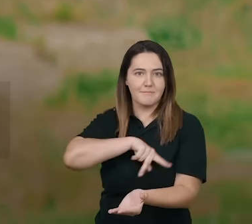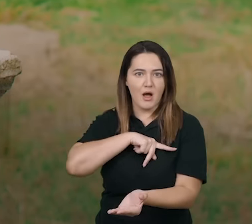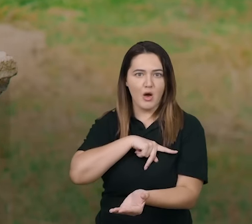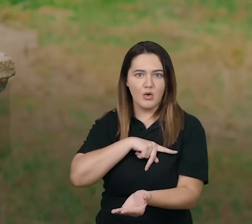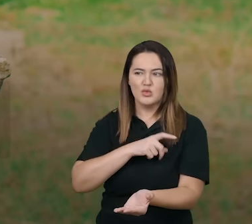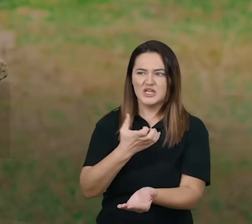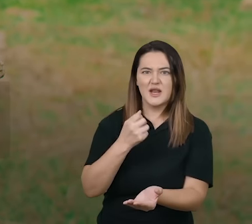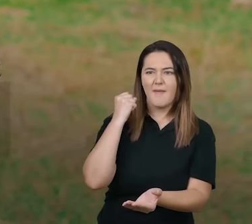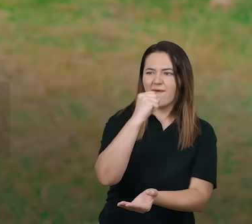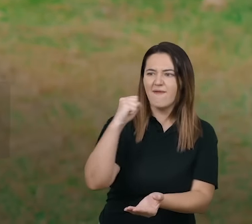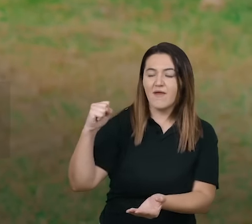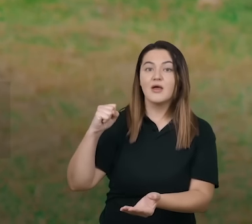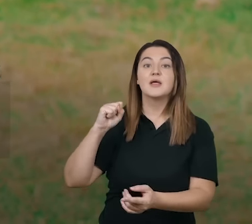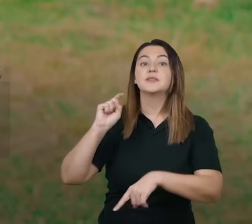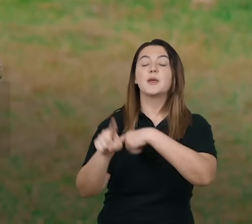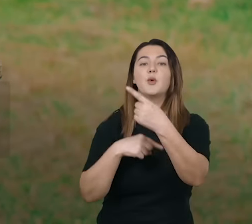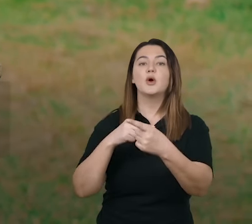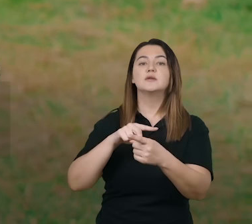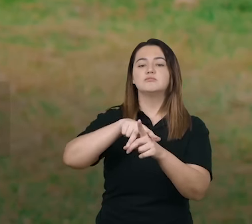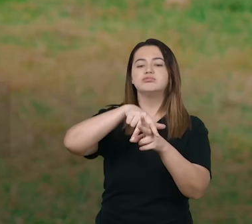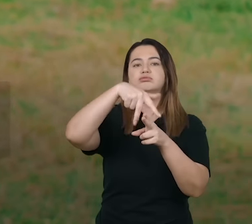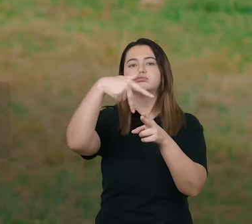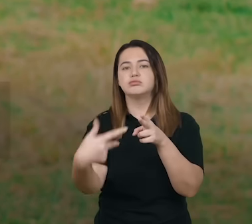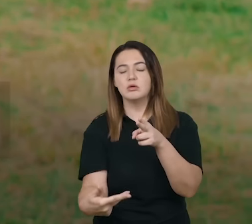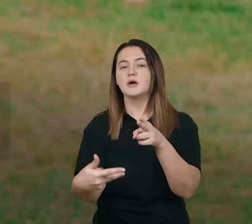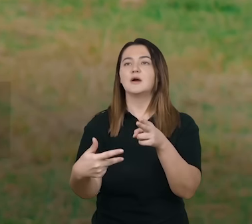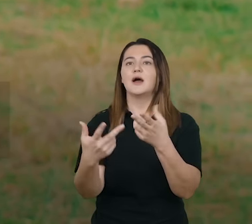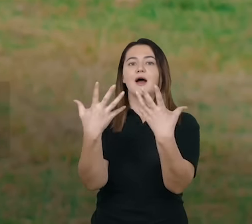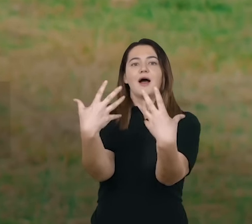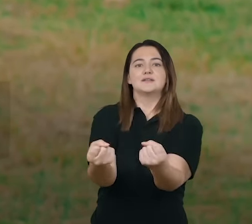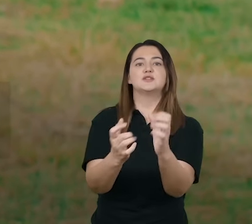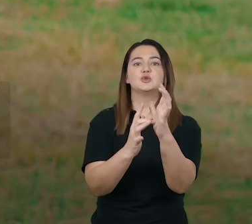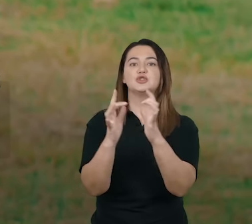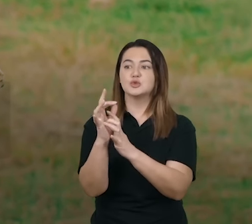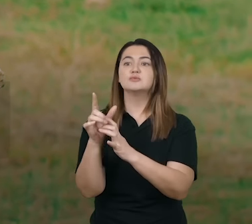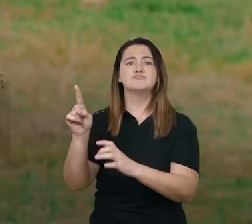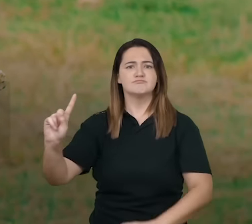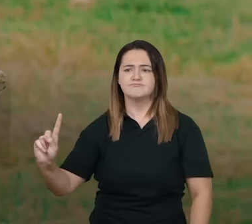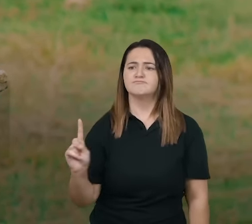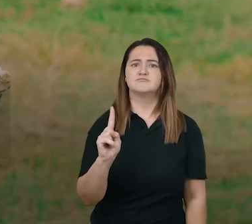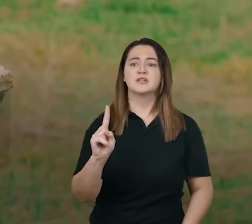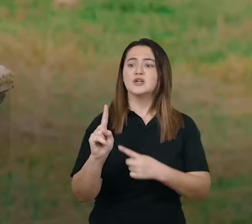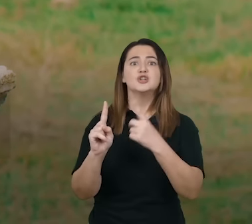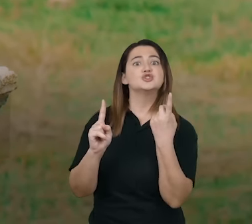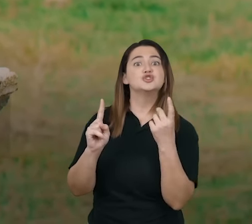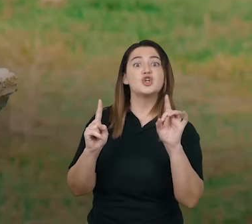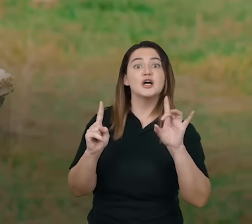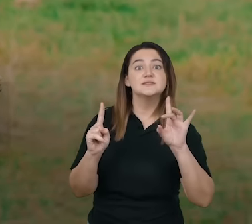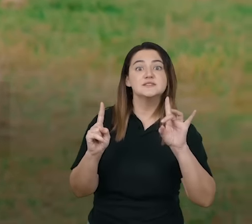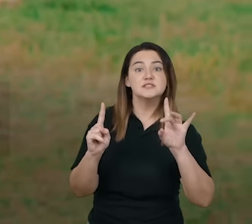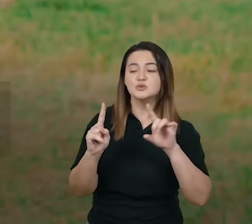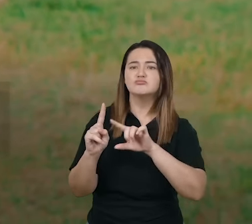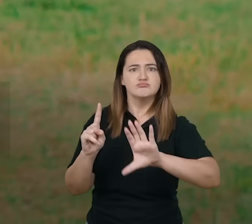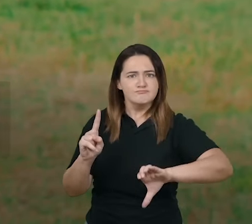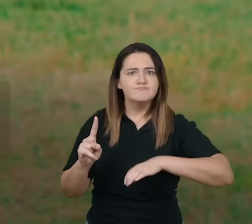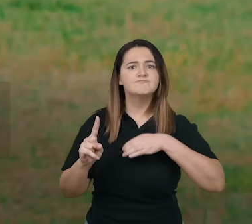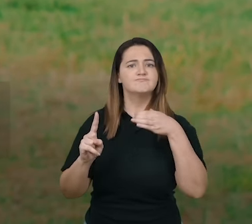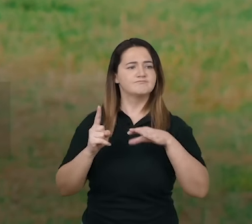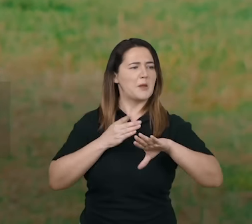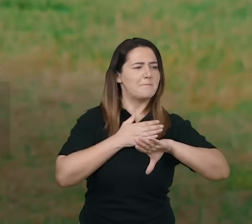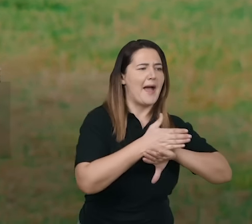etc. Esse homem, sozinho, queria ganhar o mundo para o reino de Deus e pregar um Cristo que